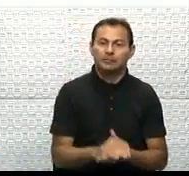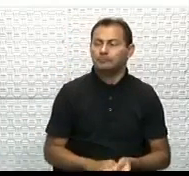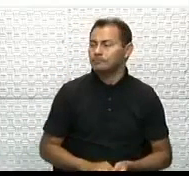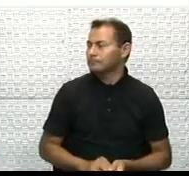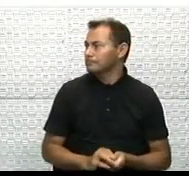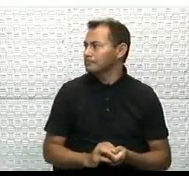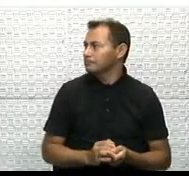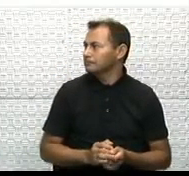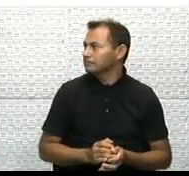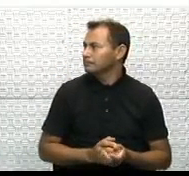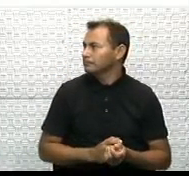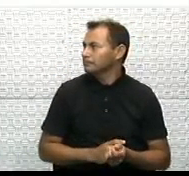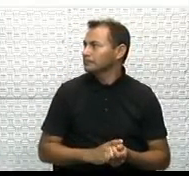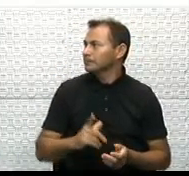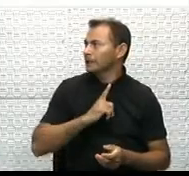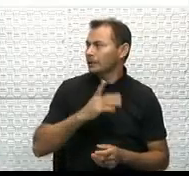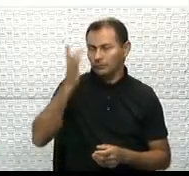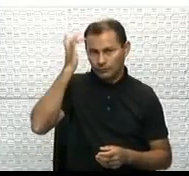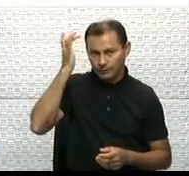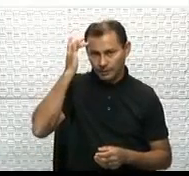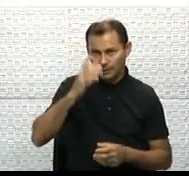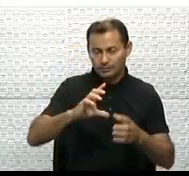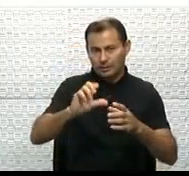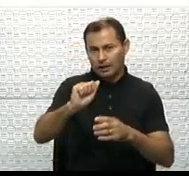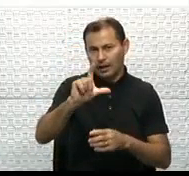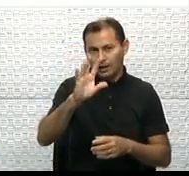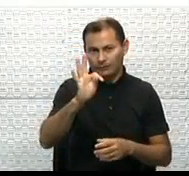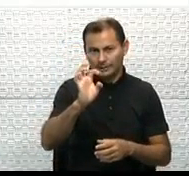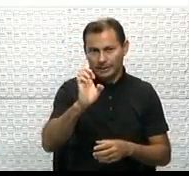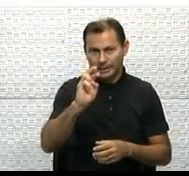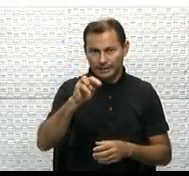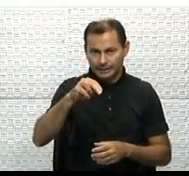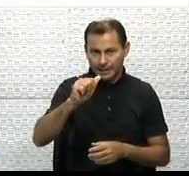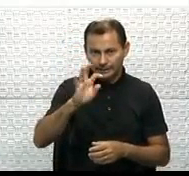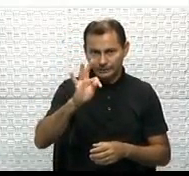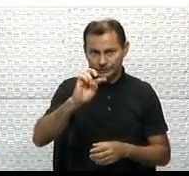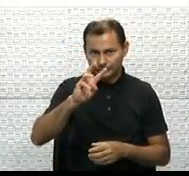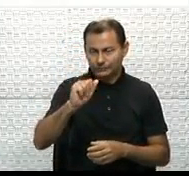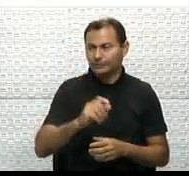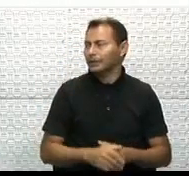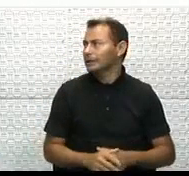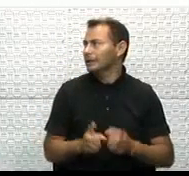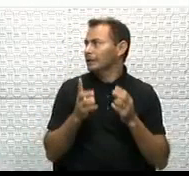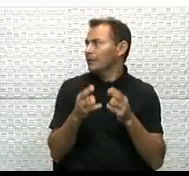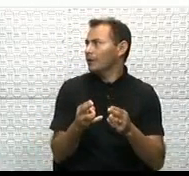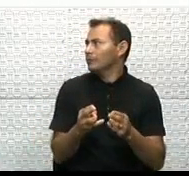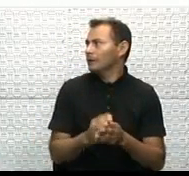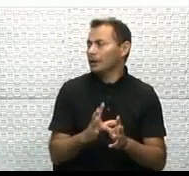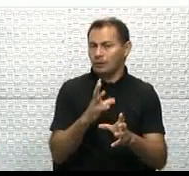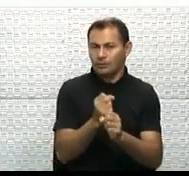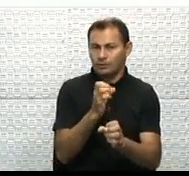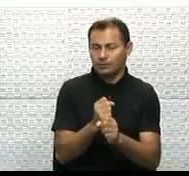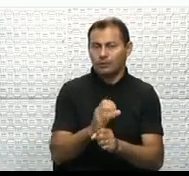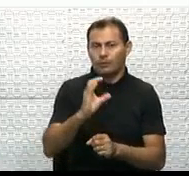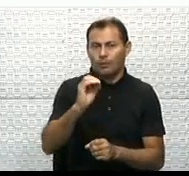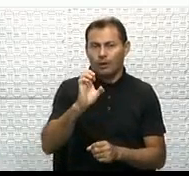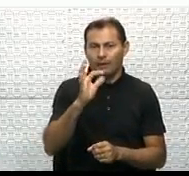B. E existem fórmulas alternativas e equivalentes para calcular